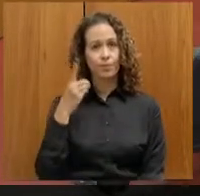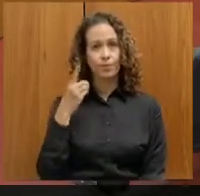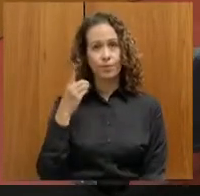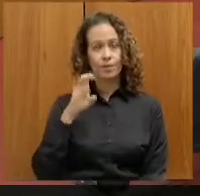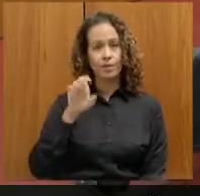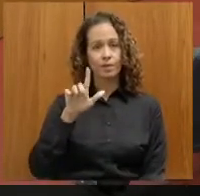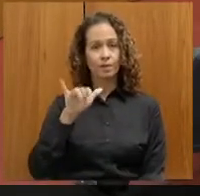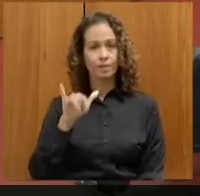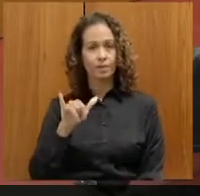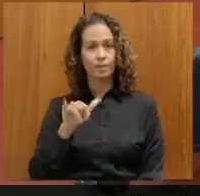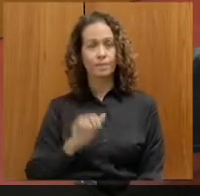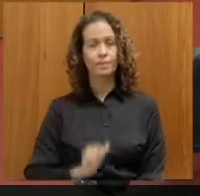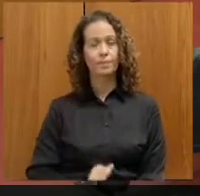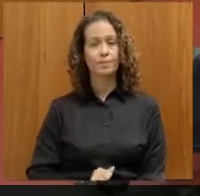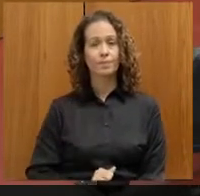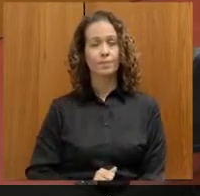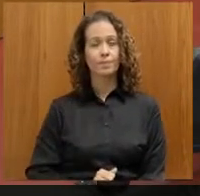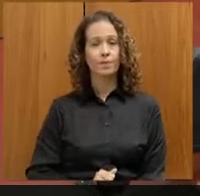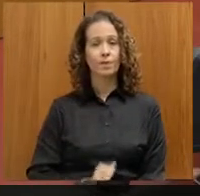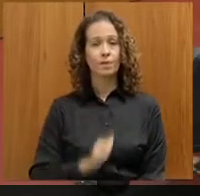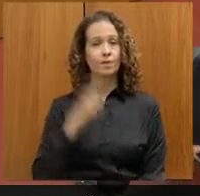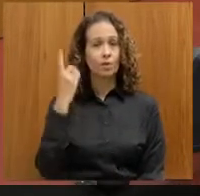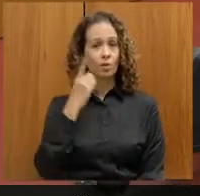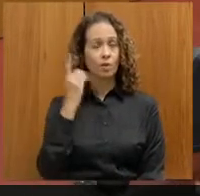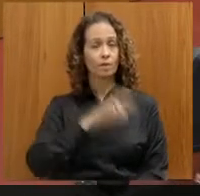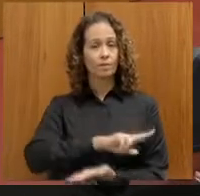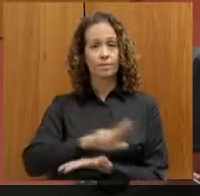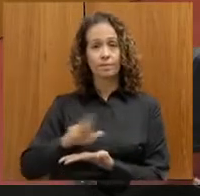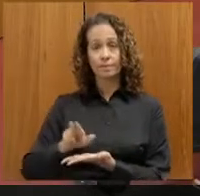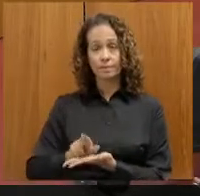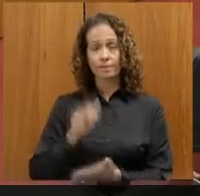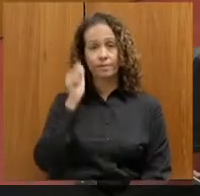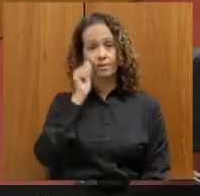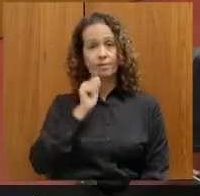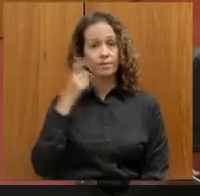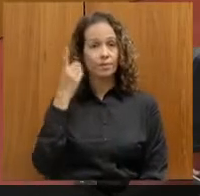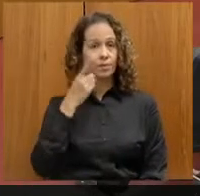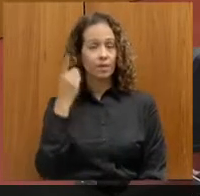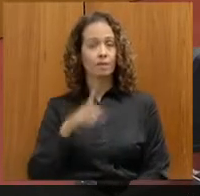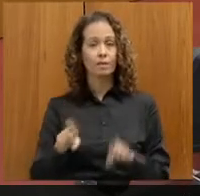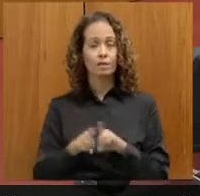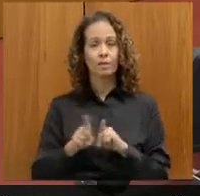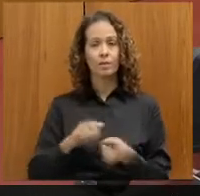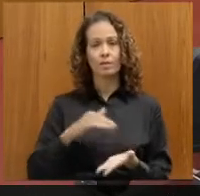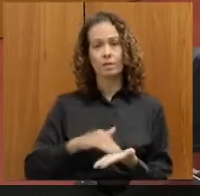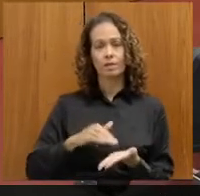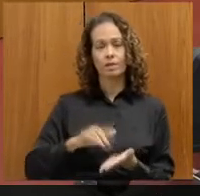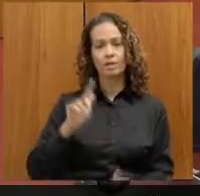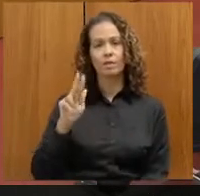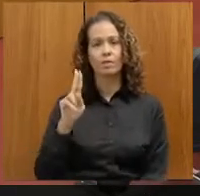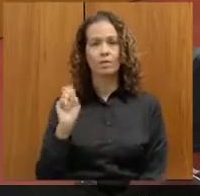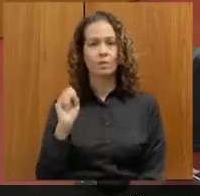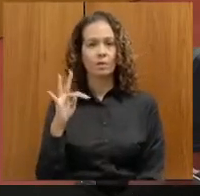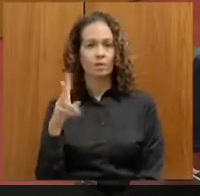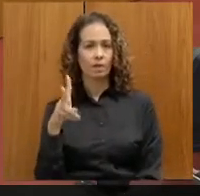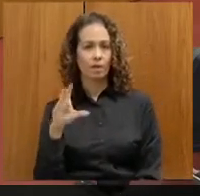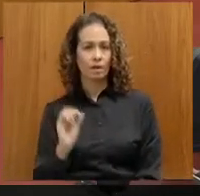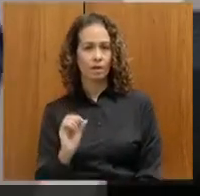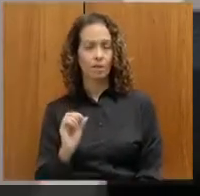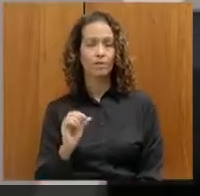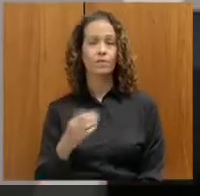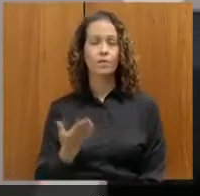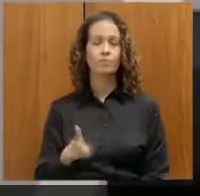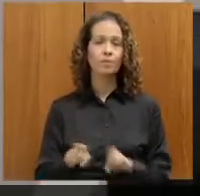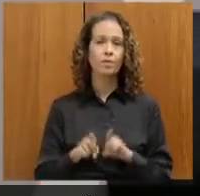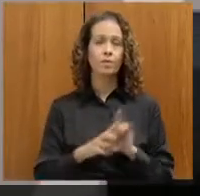Tarquínio demais deputados deputados e também secretário Gustavo Barbosa os demais